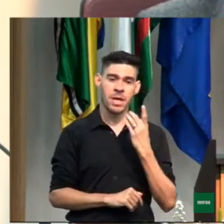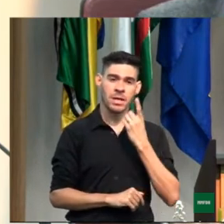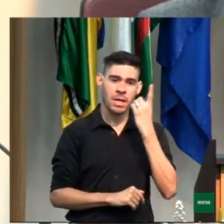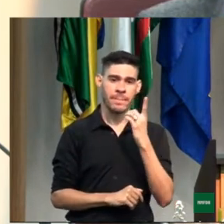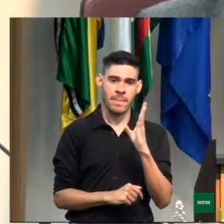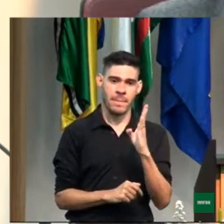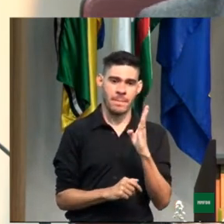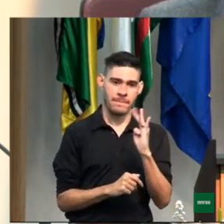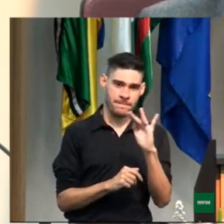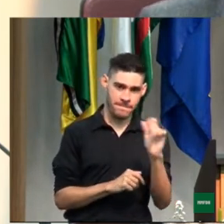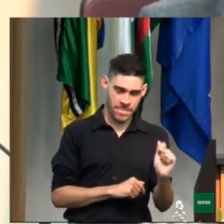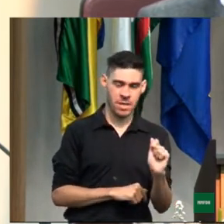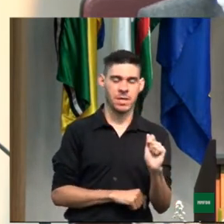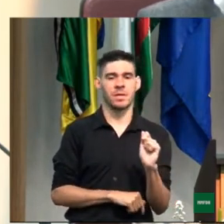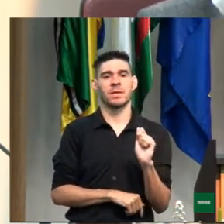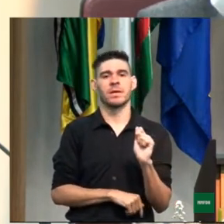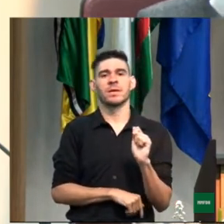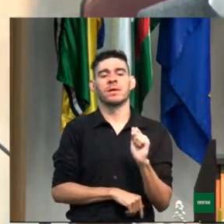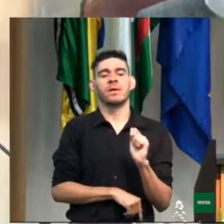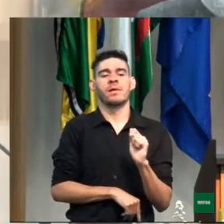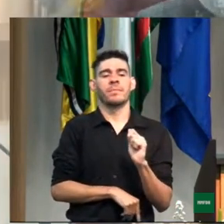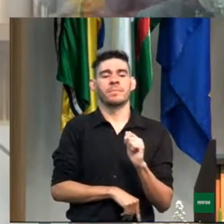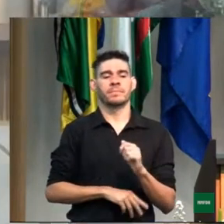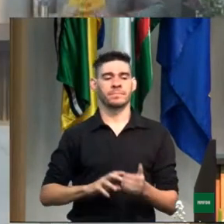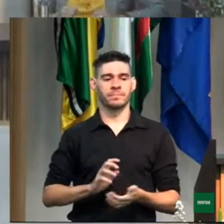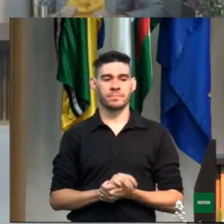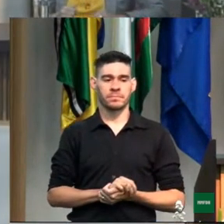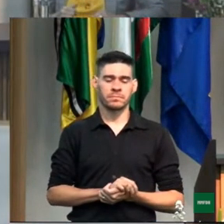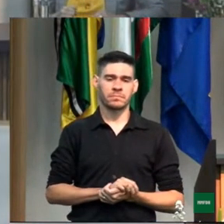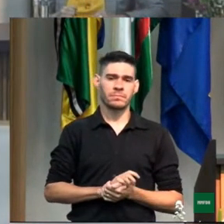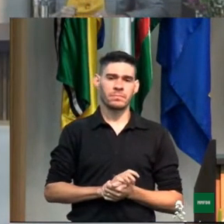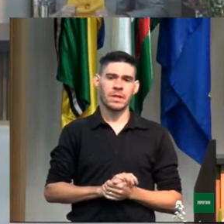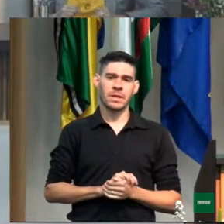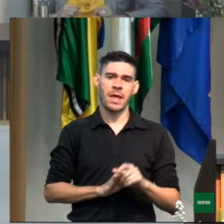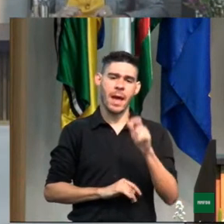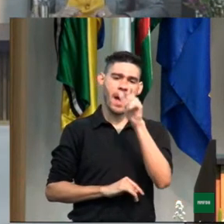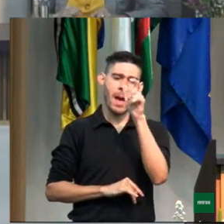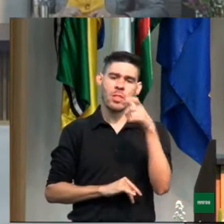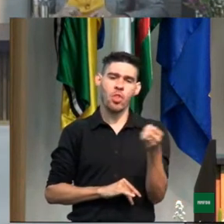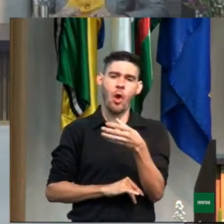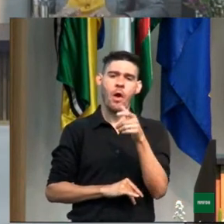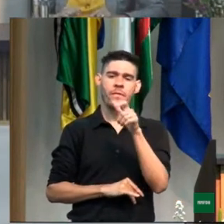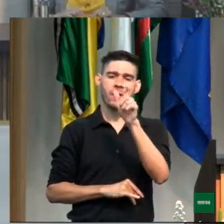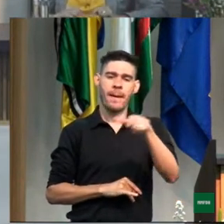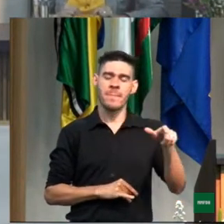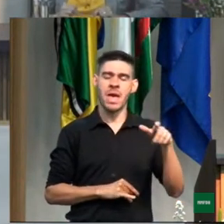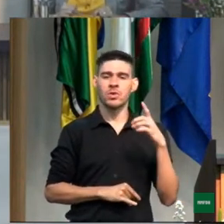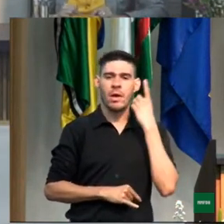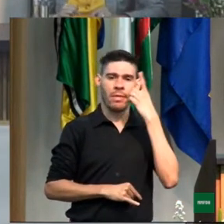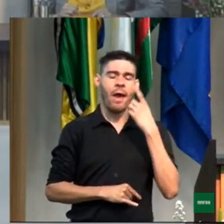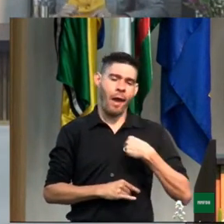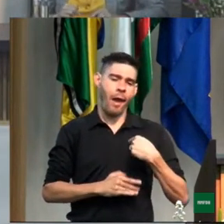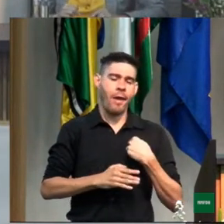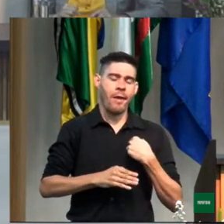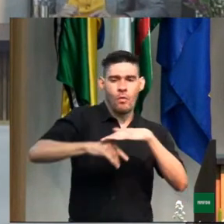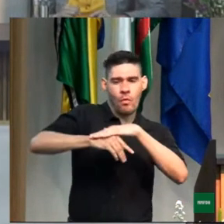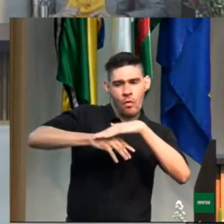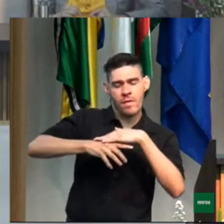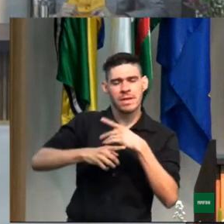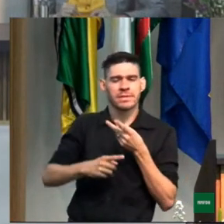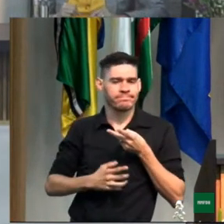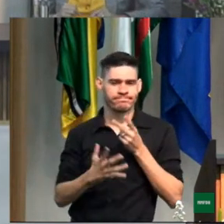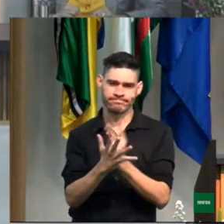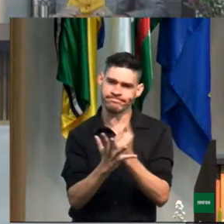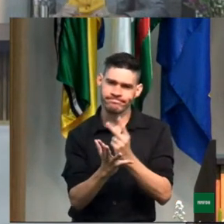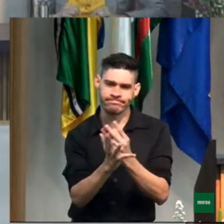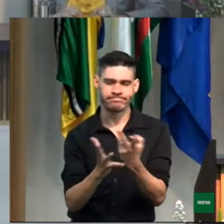que dessa leva aí de novos parlamentares eu tenho falado constantemente, é sem dúvida